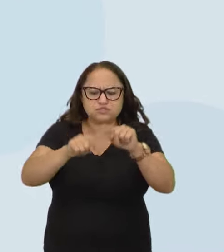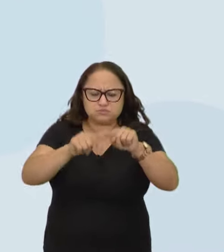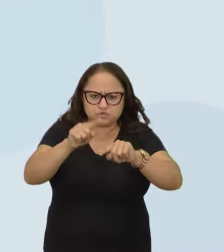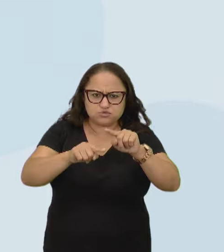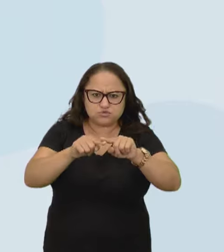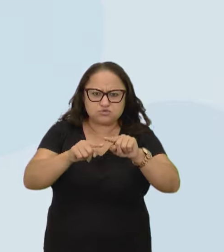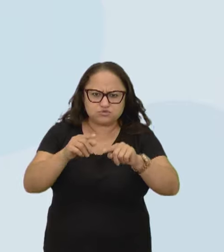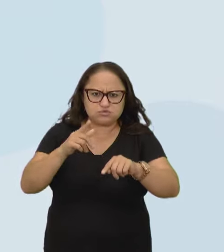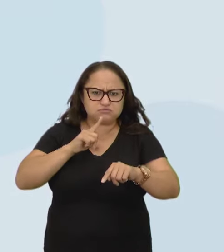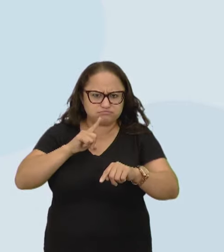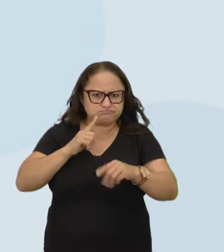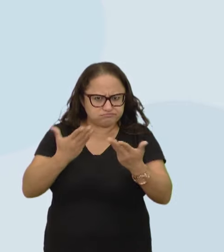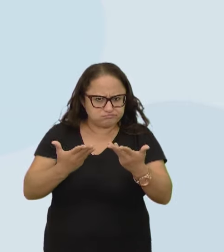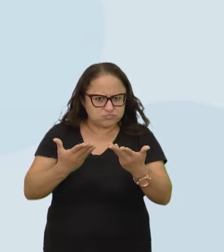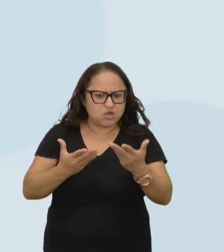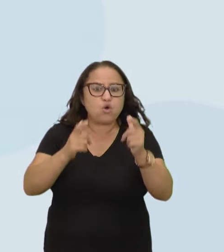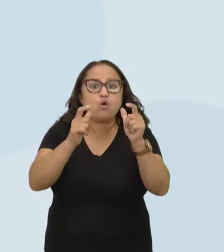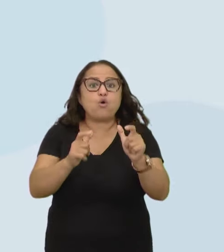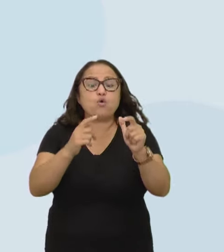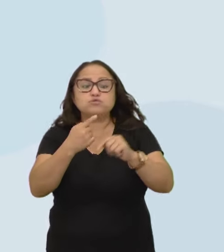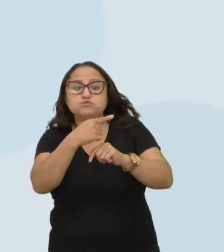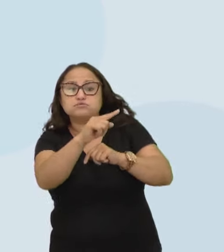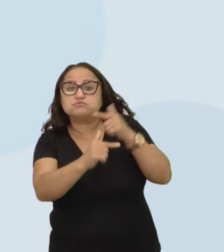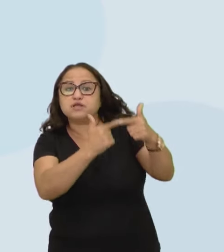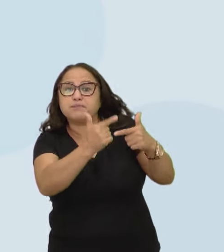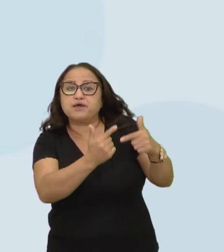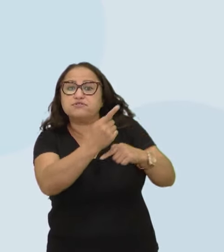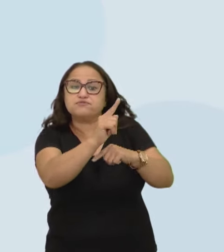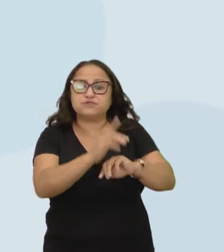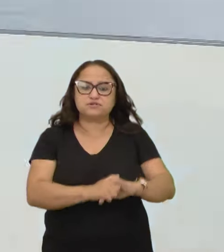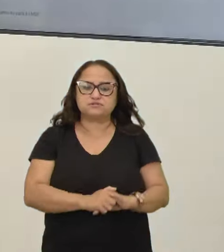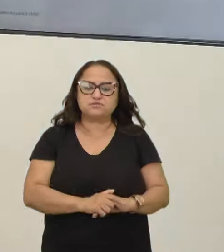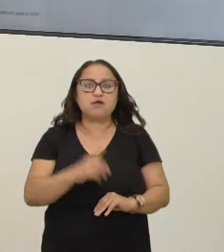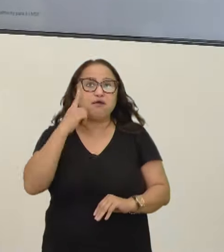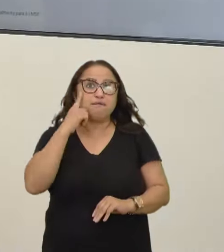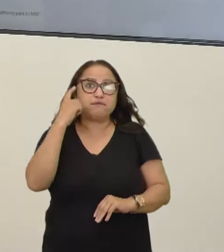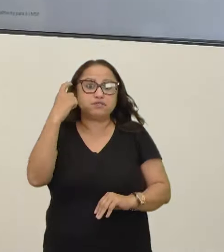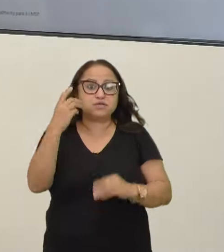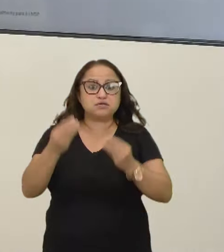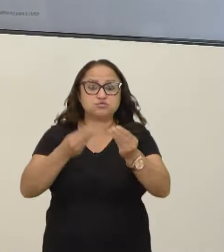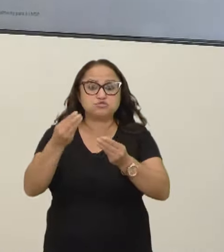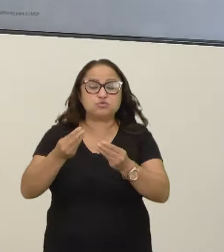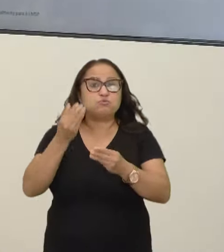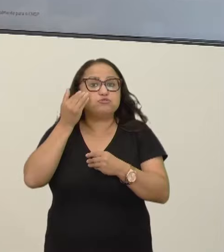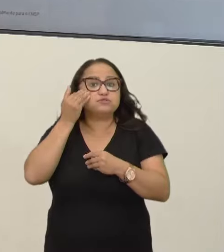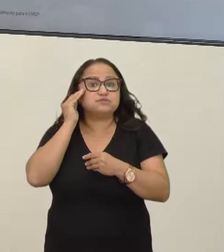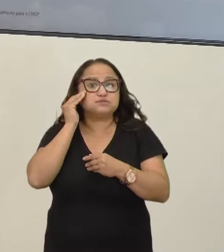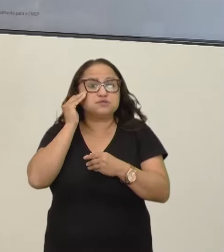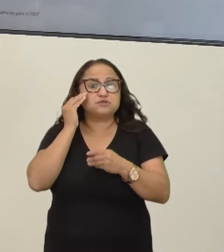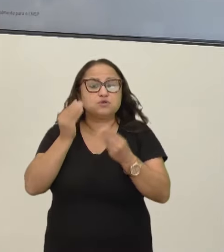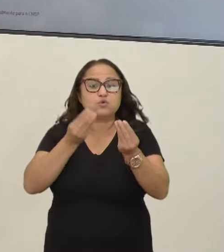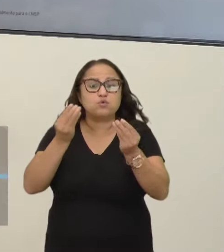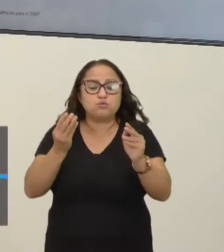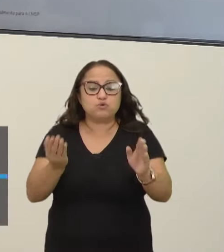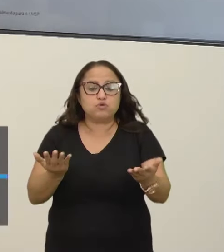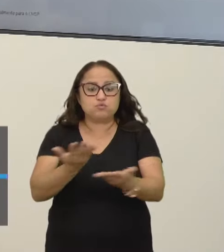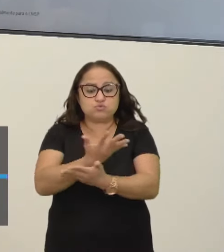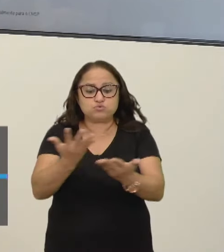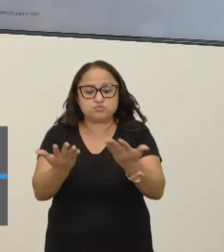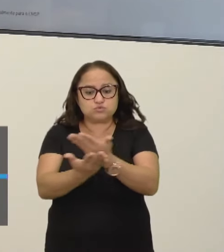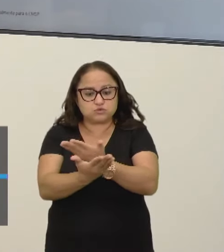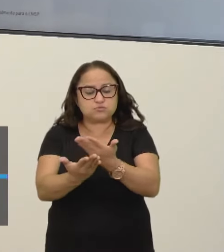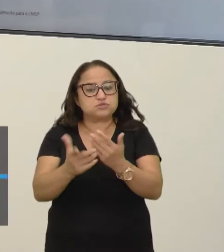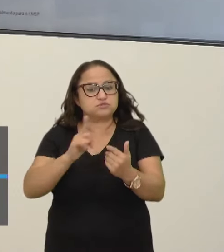serviço? Para onde ele vai? Para onde vai o seu trabalho? Então, é uma ideia aí de você perceber como que você está interligado dentro